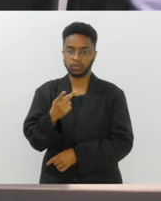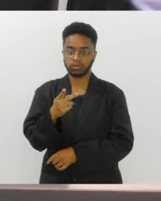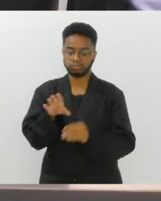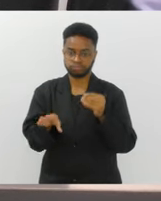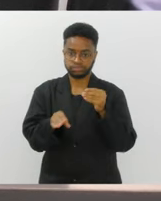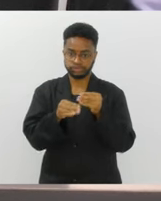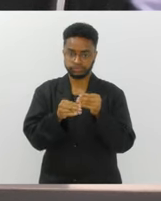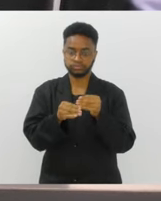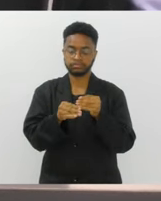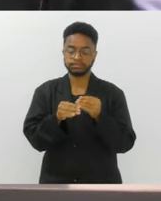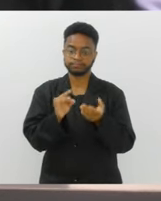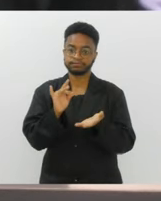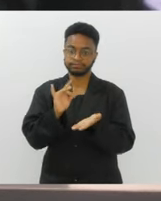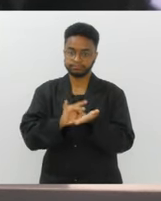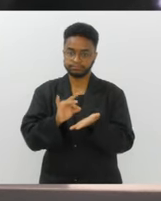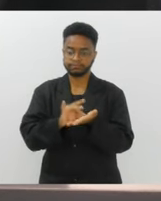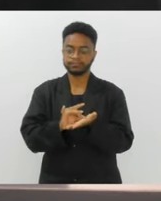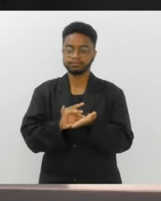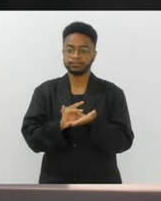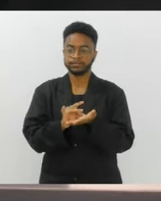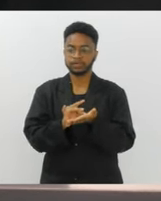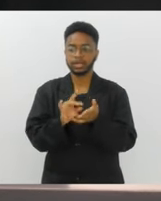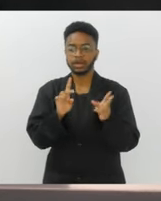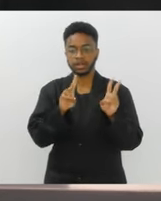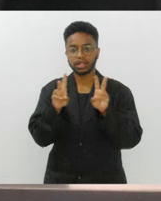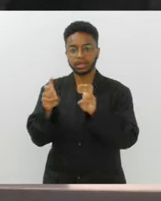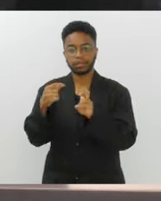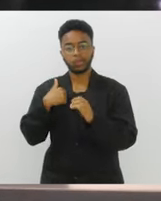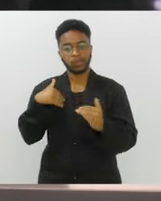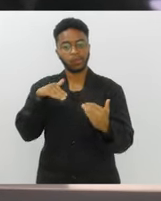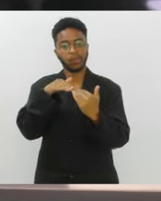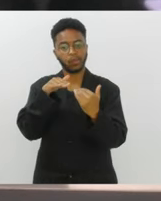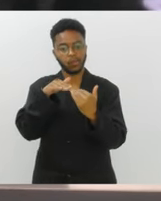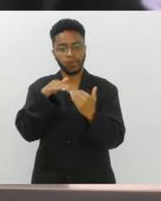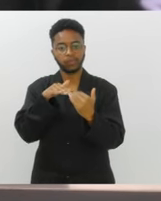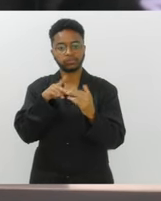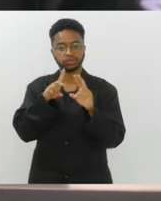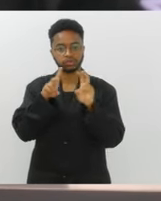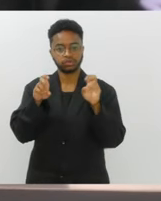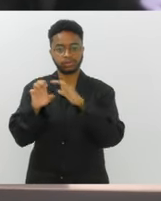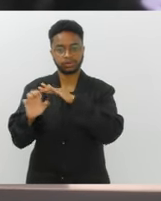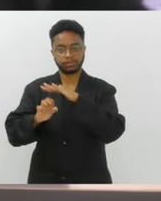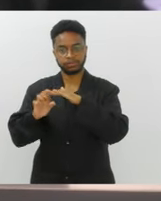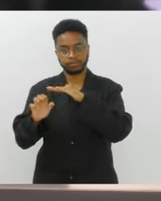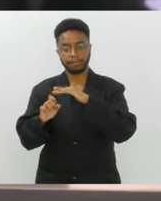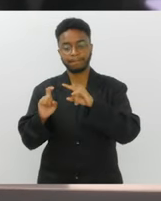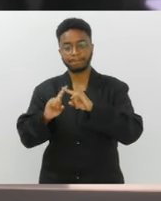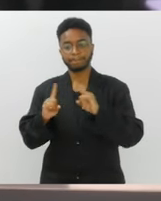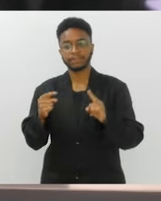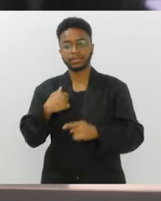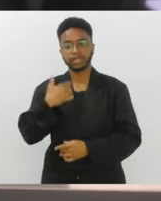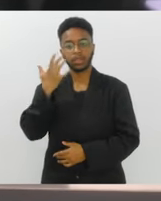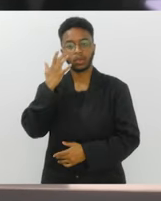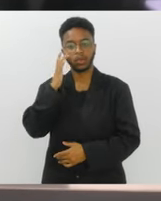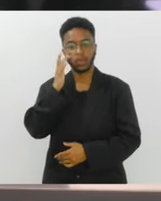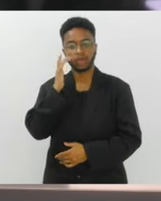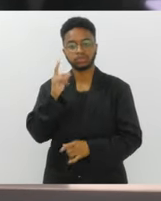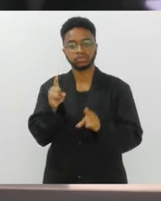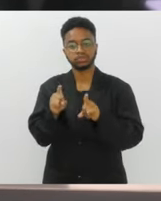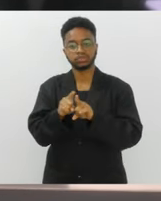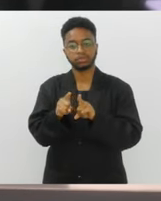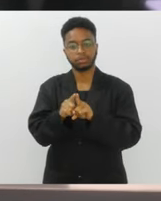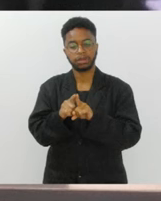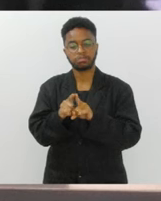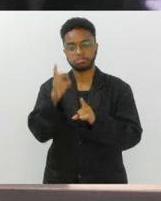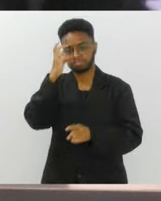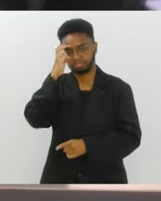ratificou, realmente são as palavras que eu penso em relação à Supervia. Só que eu achei também muito